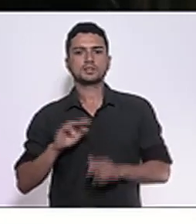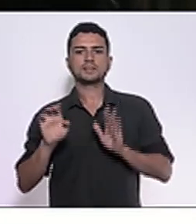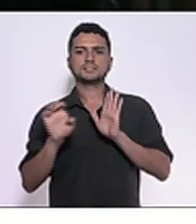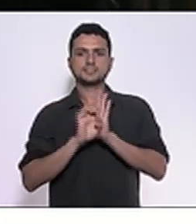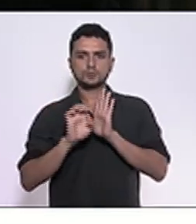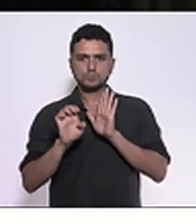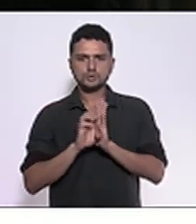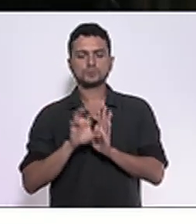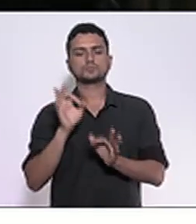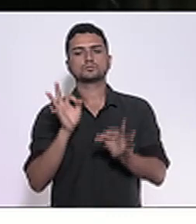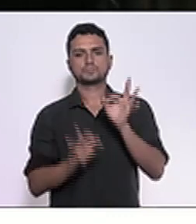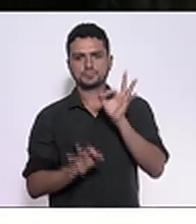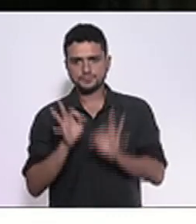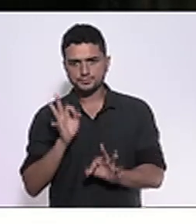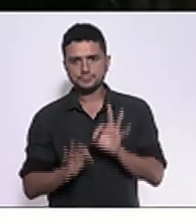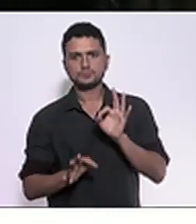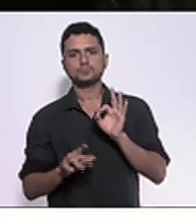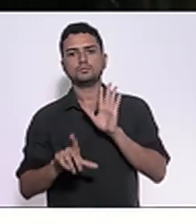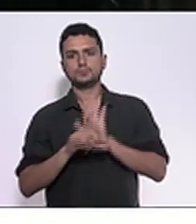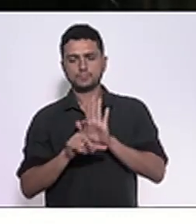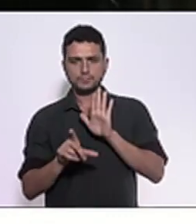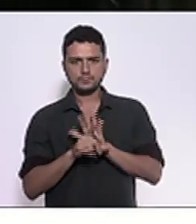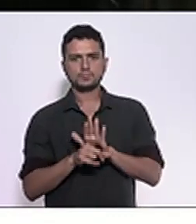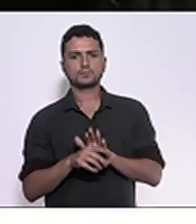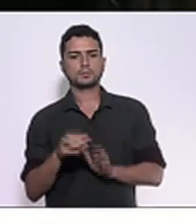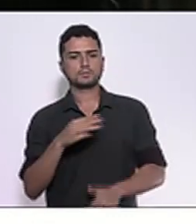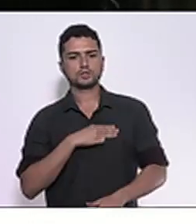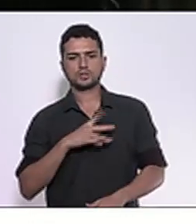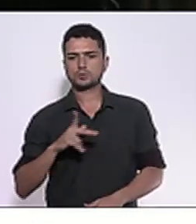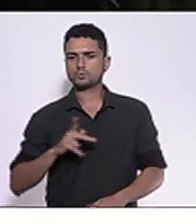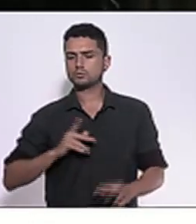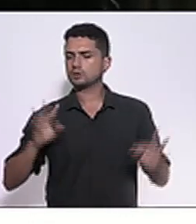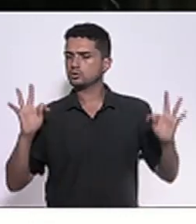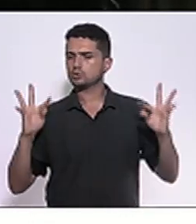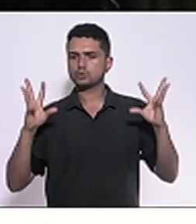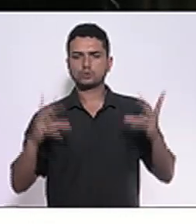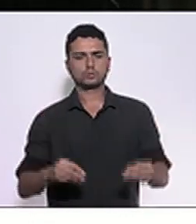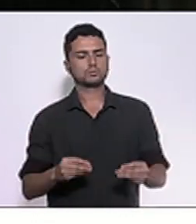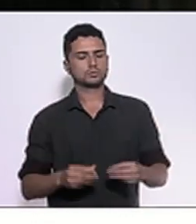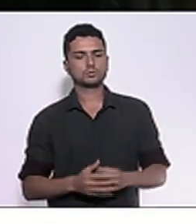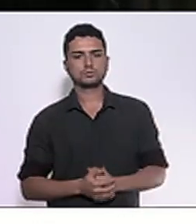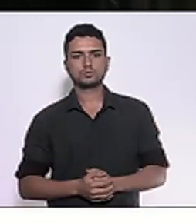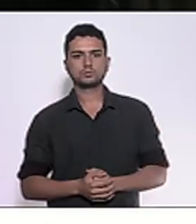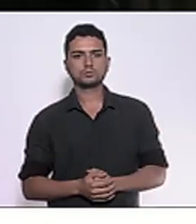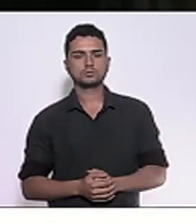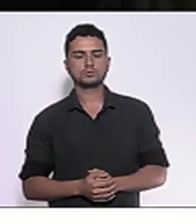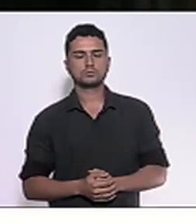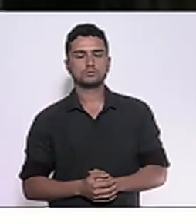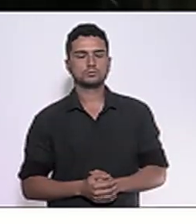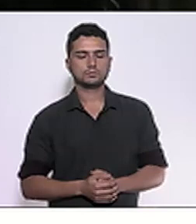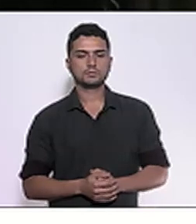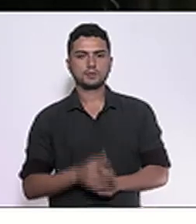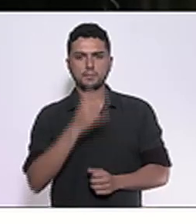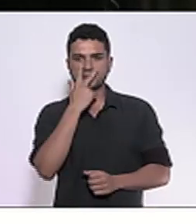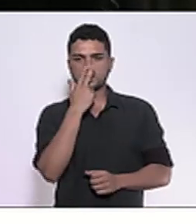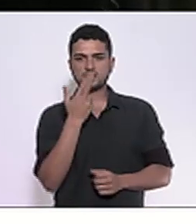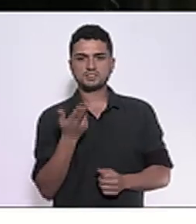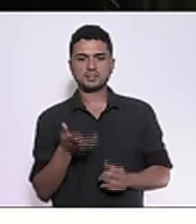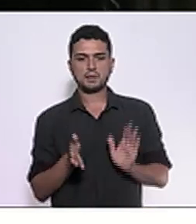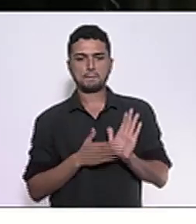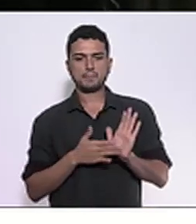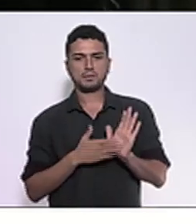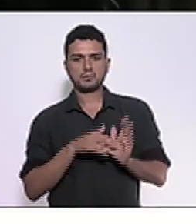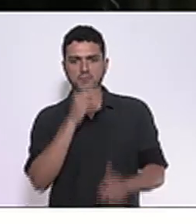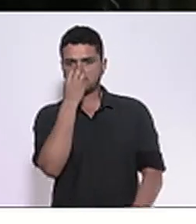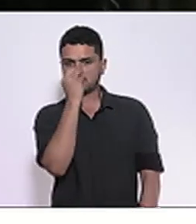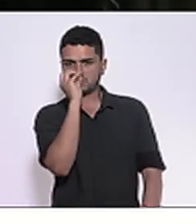executivo, ao legislativo, ao judiciário, ao Ministério Público, a todo mundo. É como todo mundo estivesse fazendo papel de